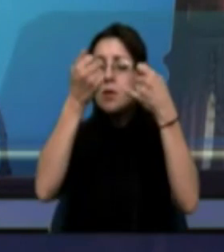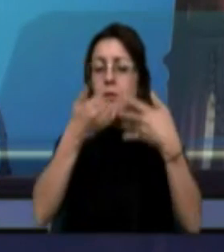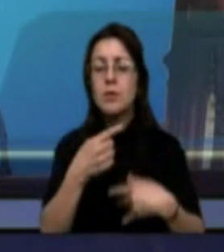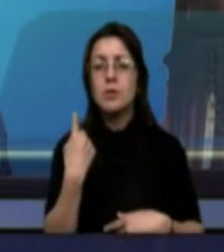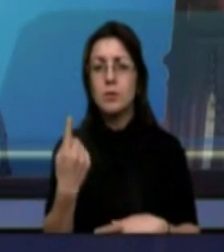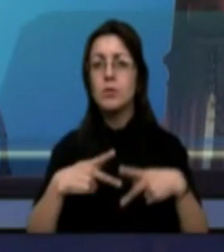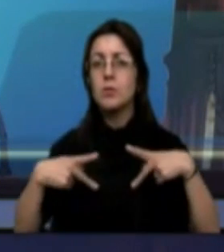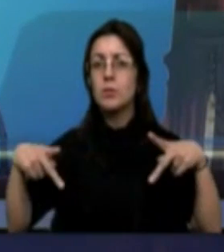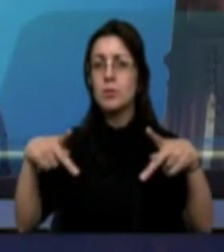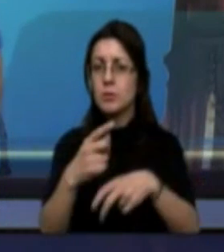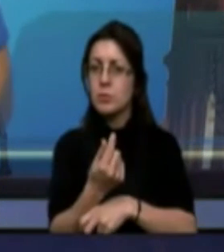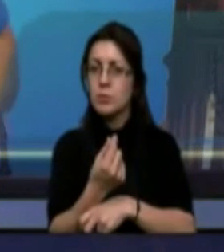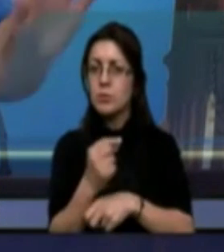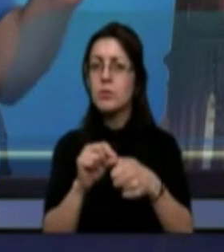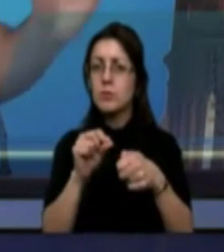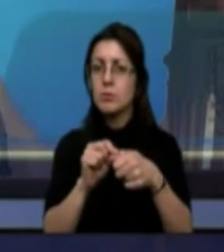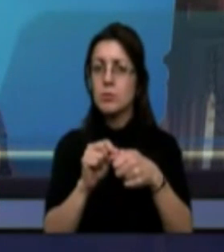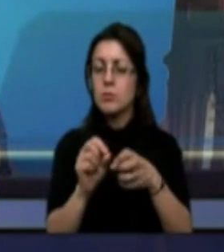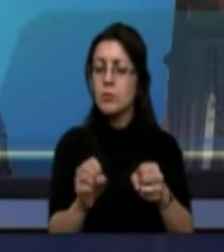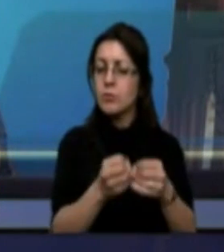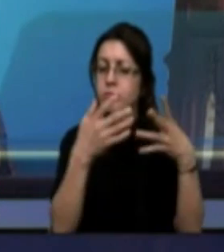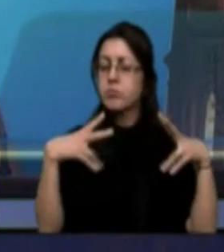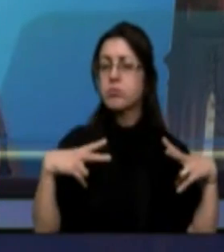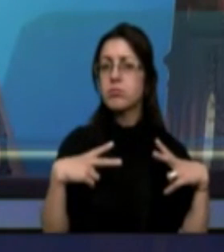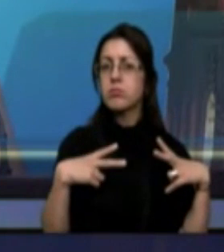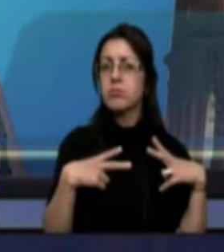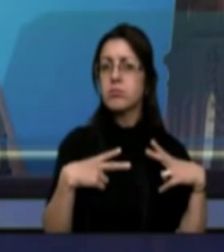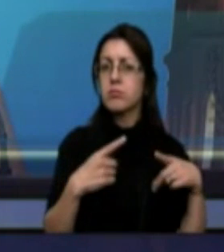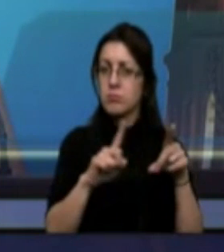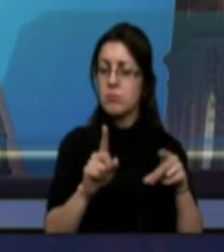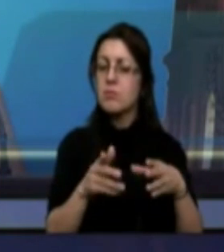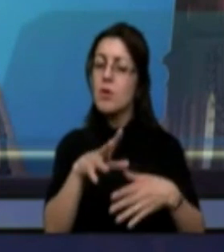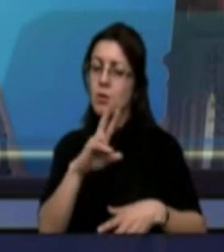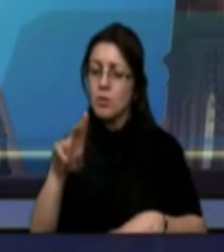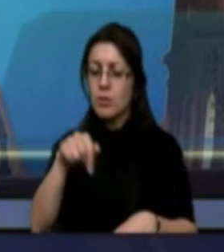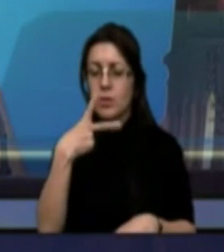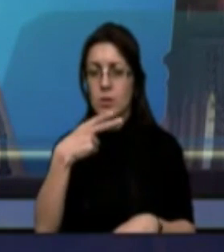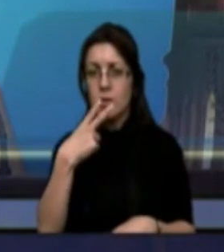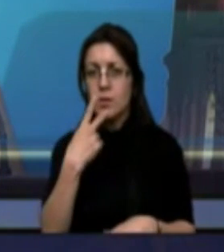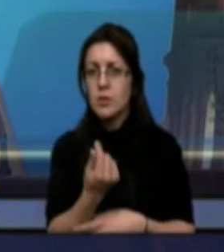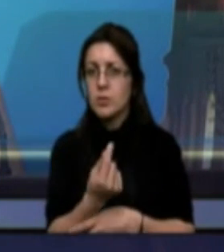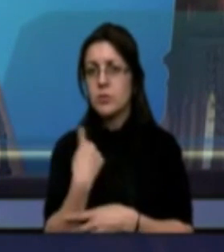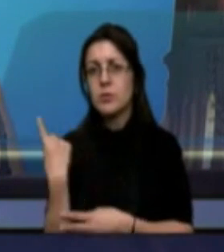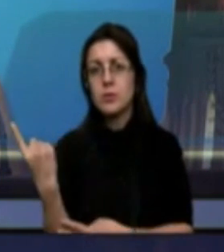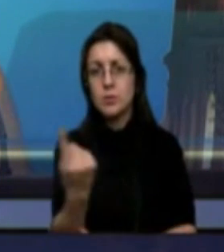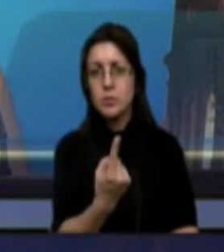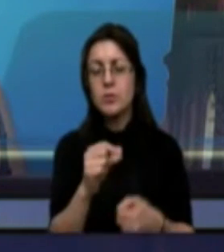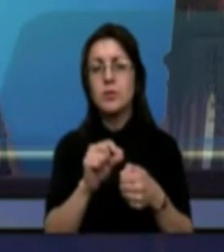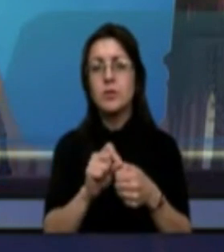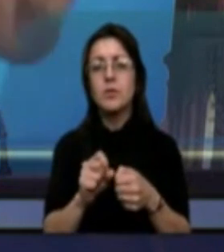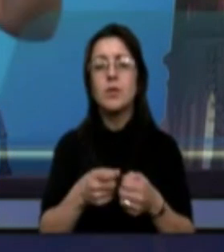nosso dinheiro público, faz festa privada. Só que se pegar o nosso dinheiro aqui de Santa Cruz do Sul e